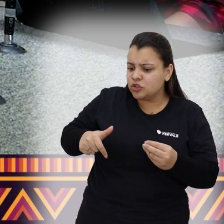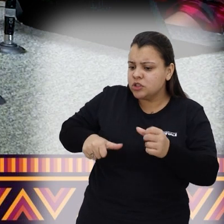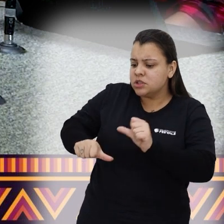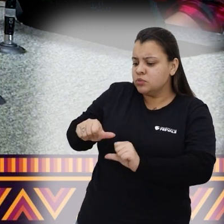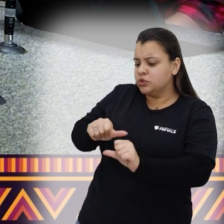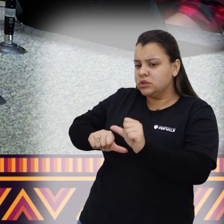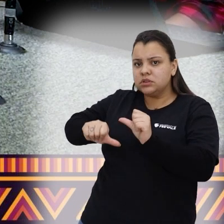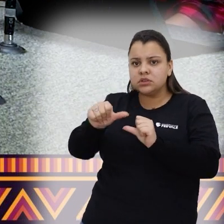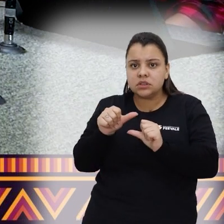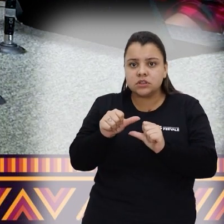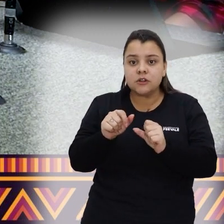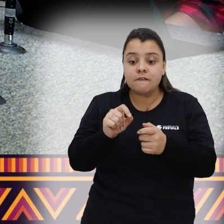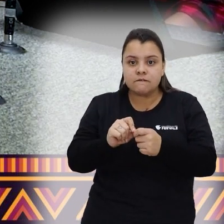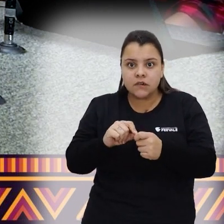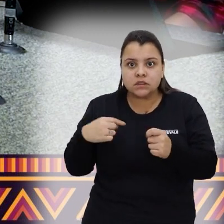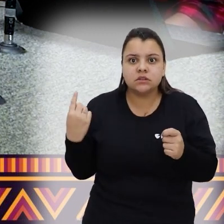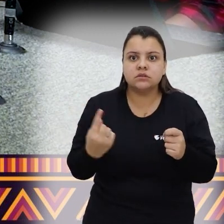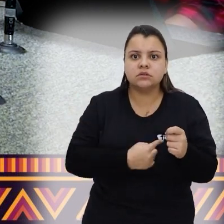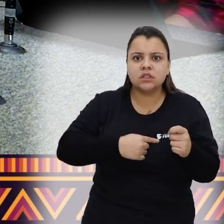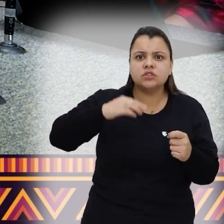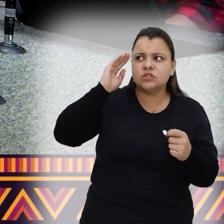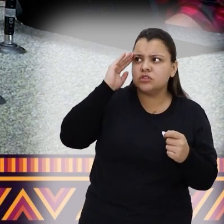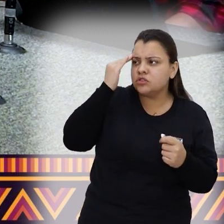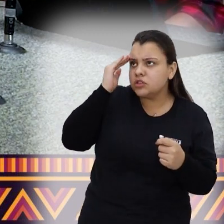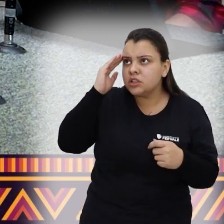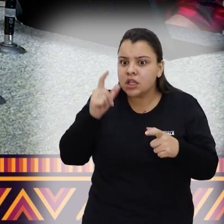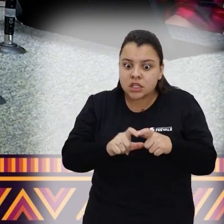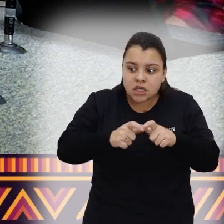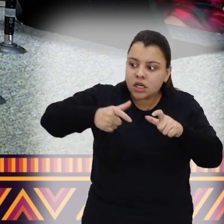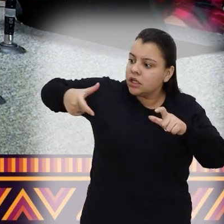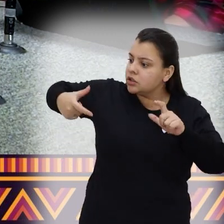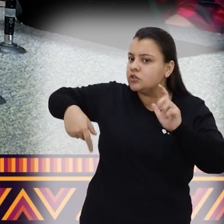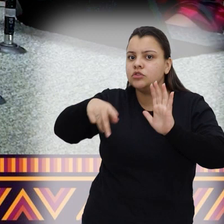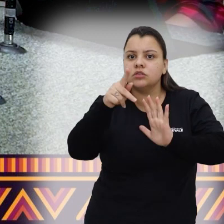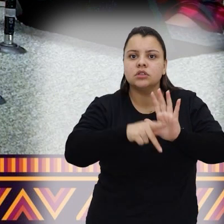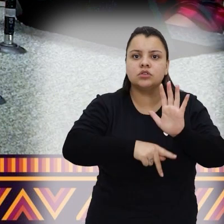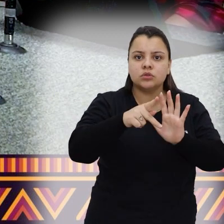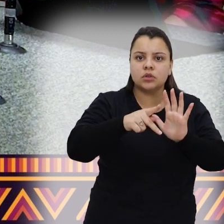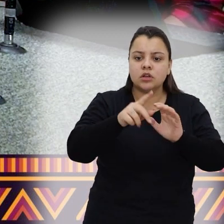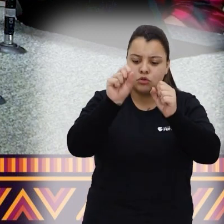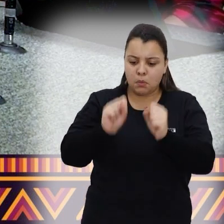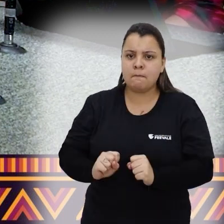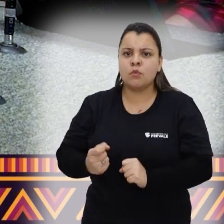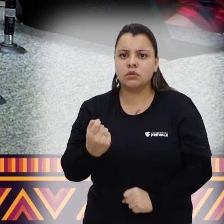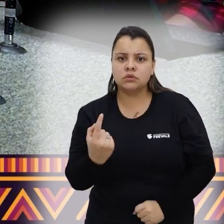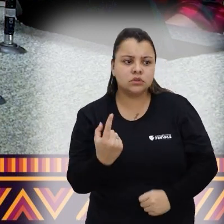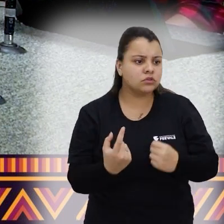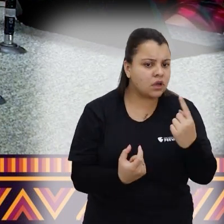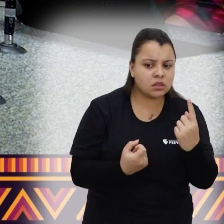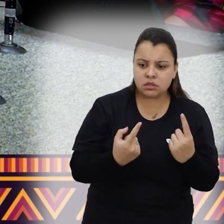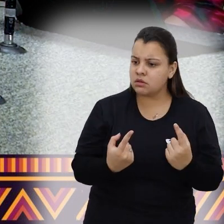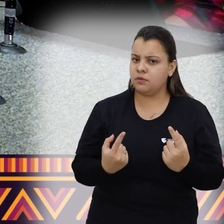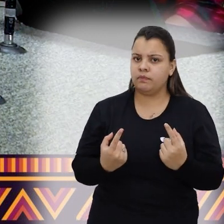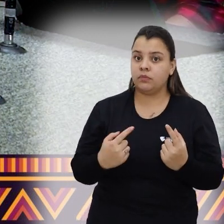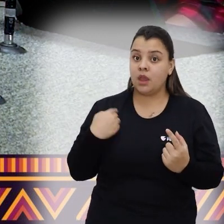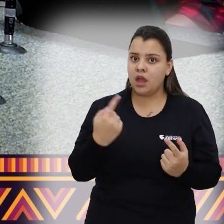mas também de fazer com que a gente entendesse a potência do projeto, a potência de cada um que está aqui, né? E a gente